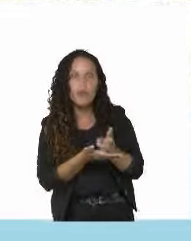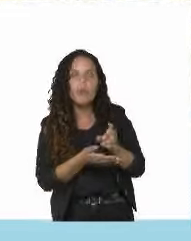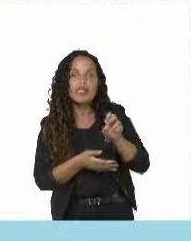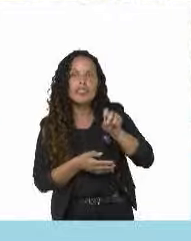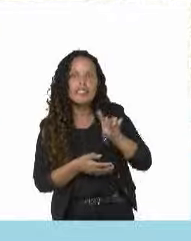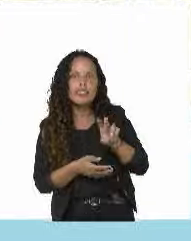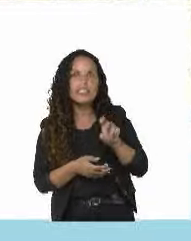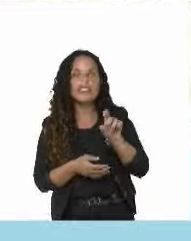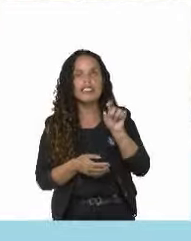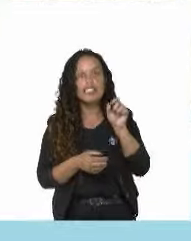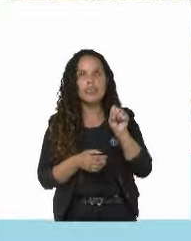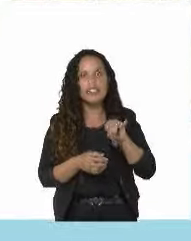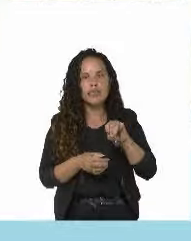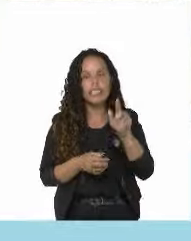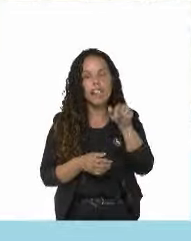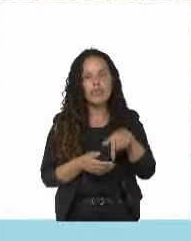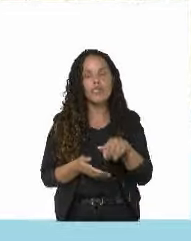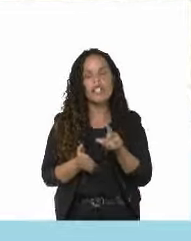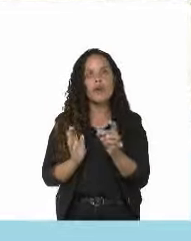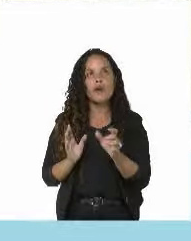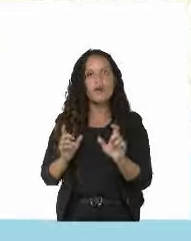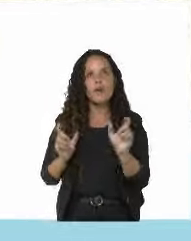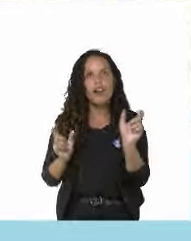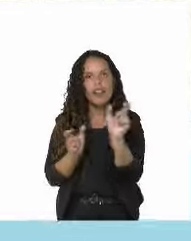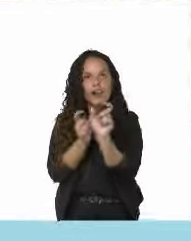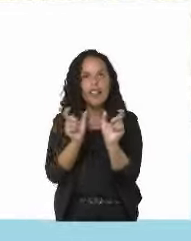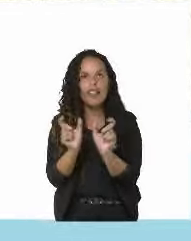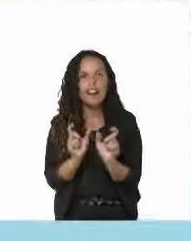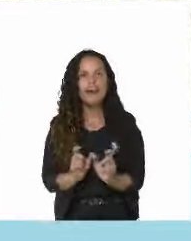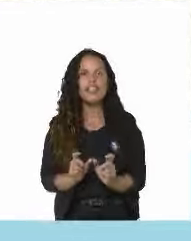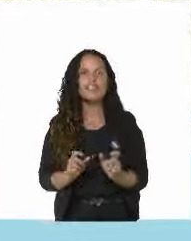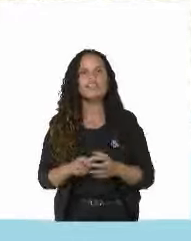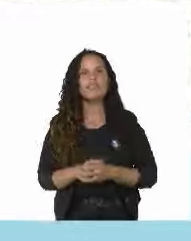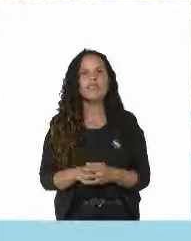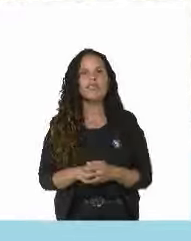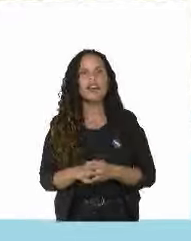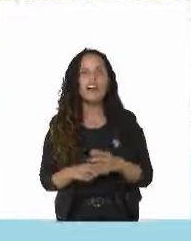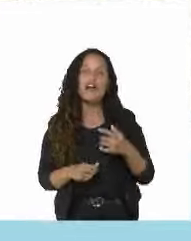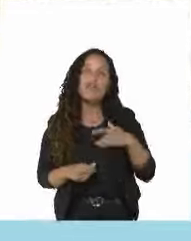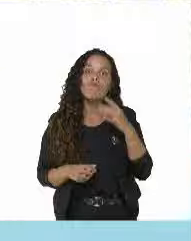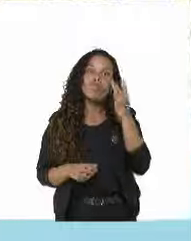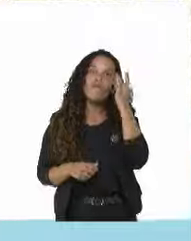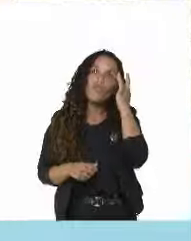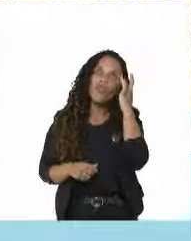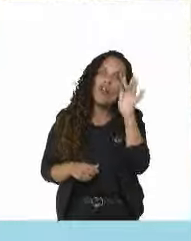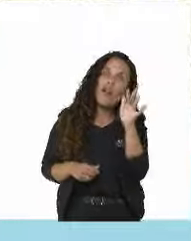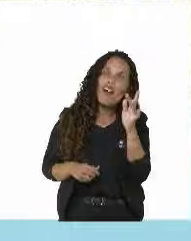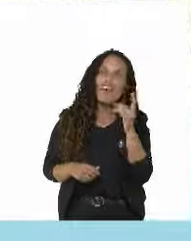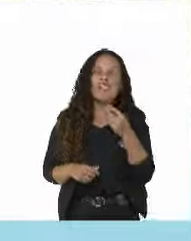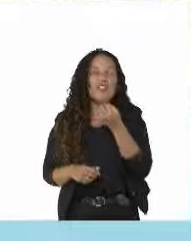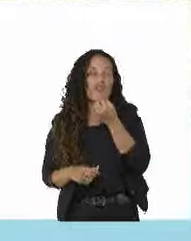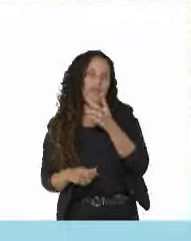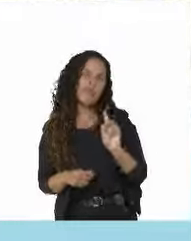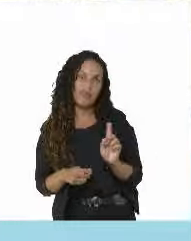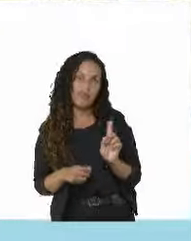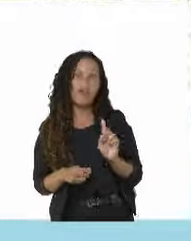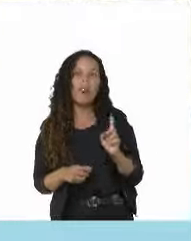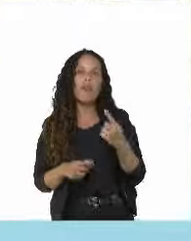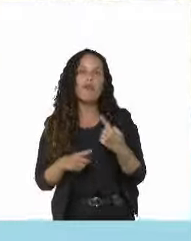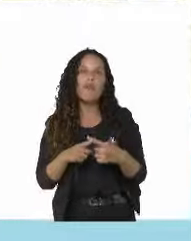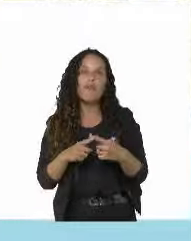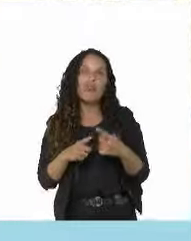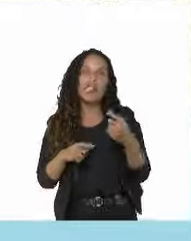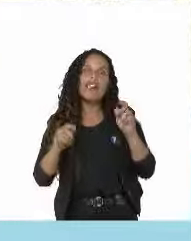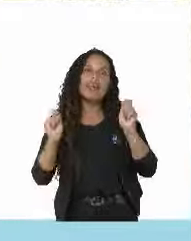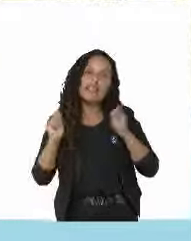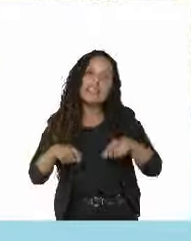imagens elas já são criadas com um módulo de encaixe, né? Eu não acho que seja um módulo muito bom, porque isso ainda está sendo